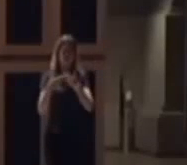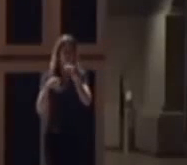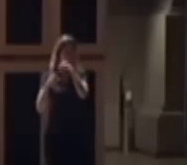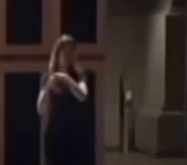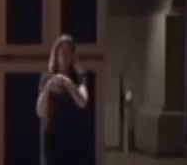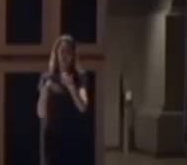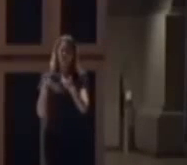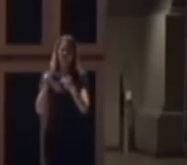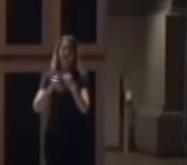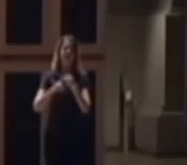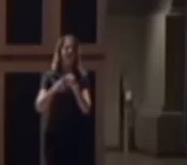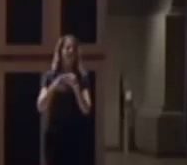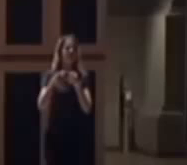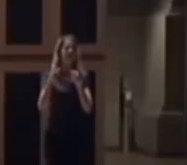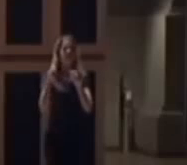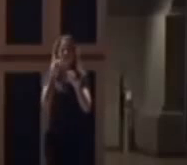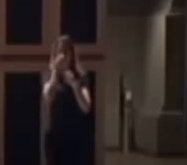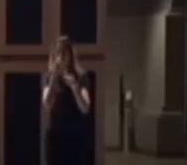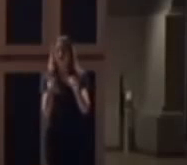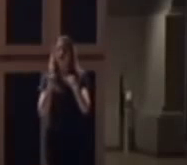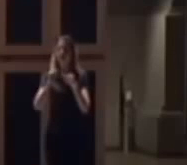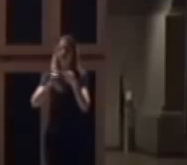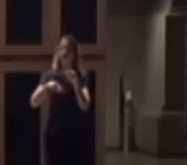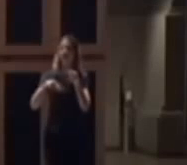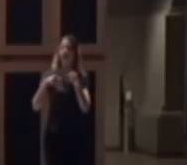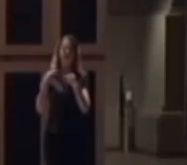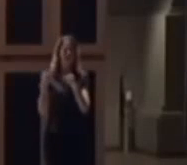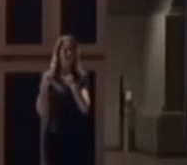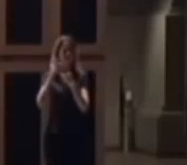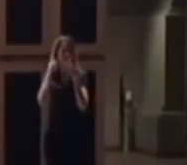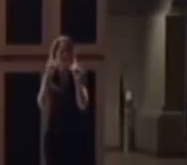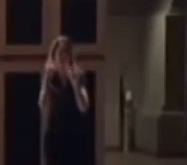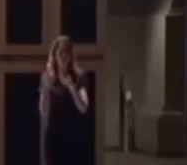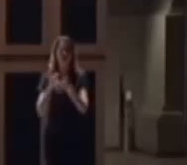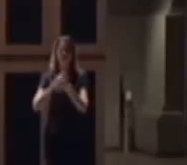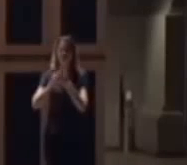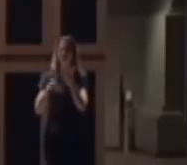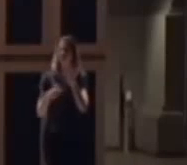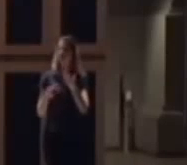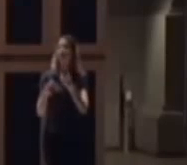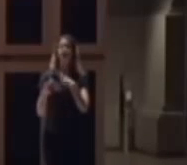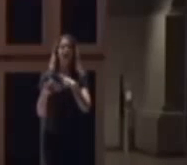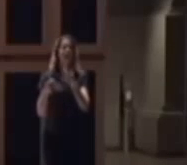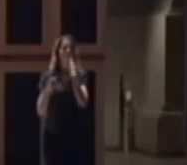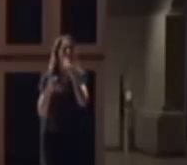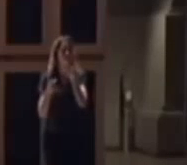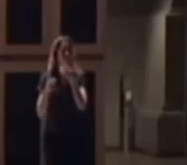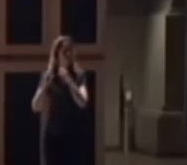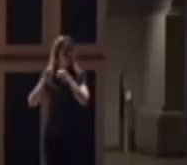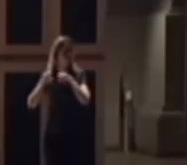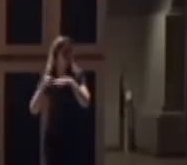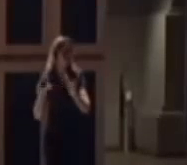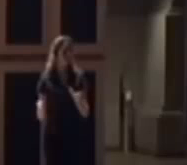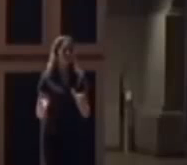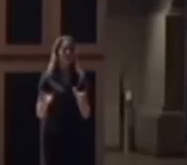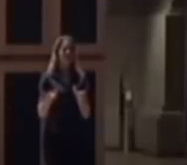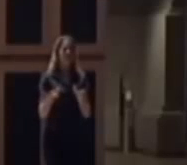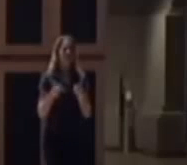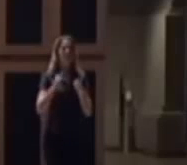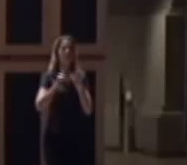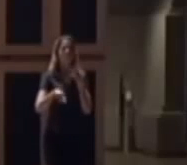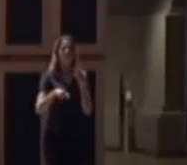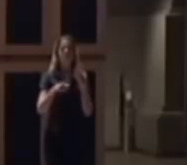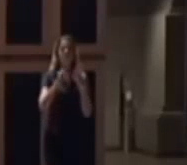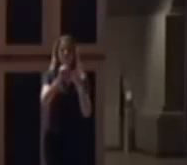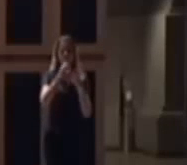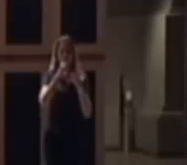circo, artes visuais e teatro, laboratórios de cultura do mundo, ensino de idiomas, o núcleo de criação e design do SENAC,